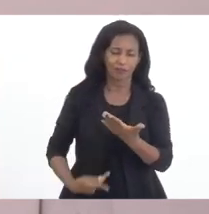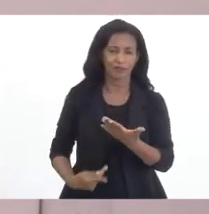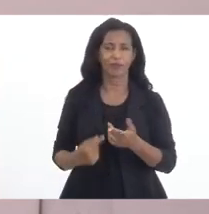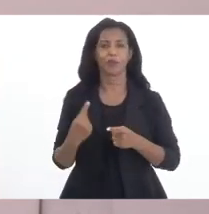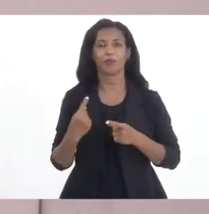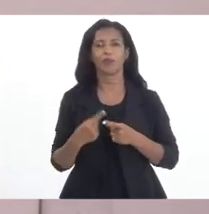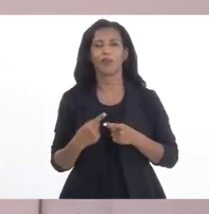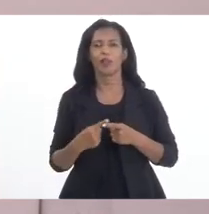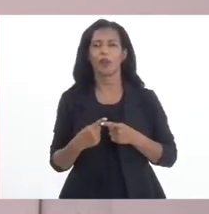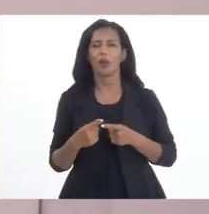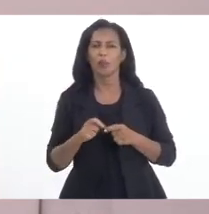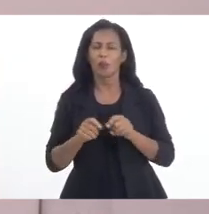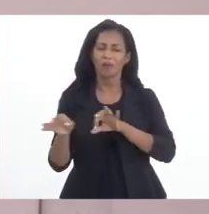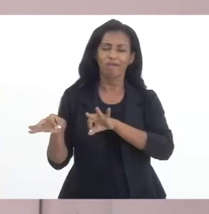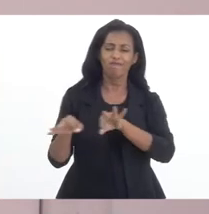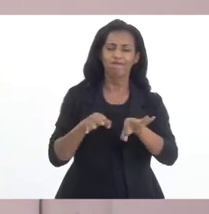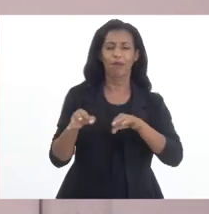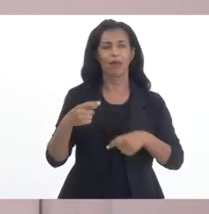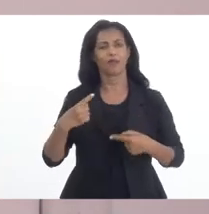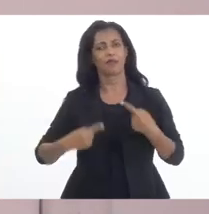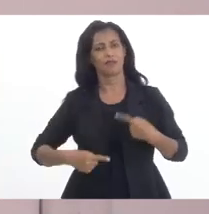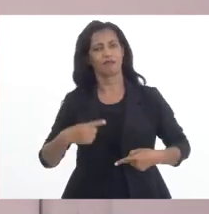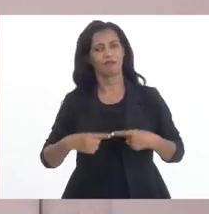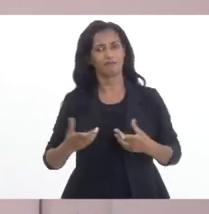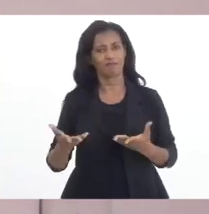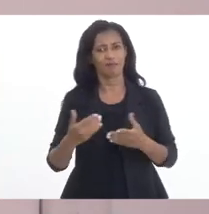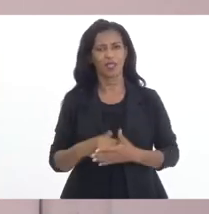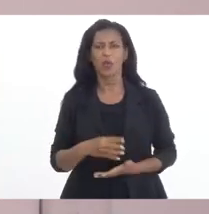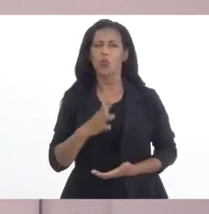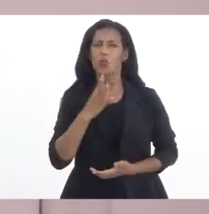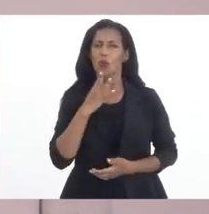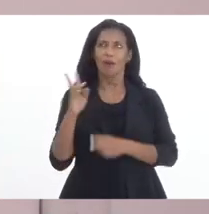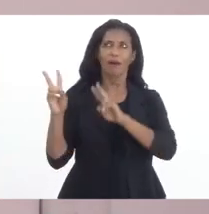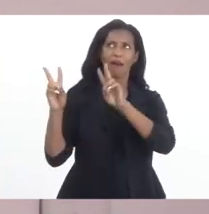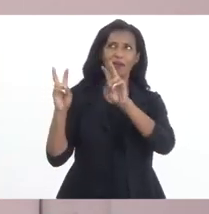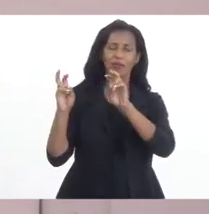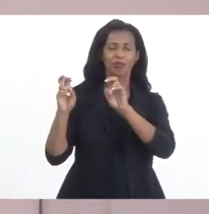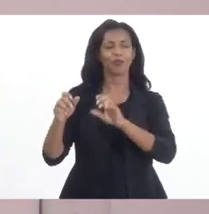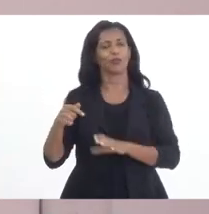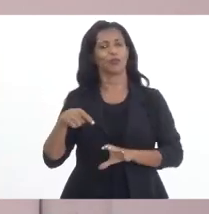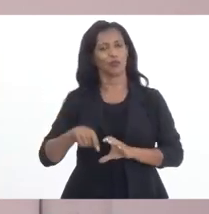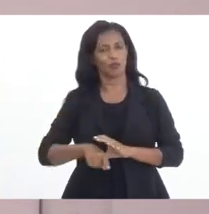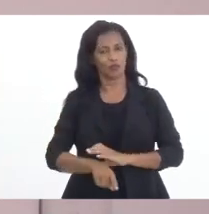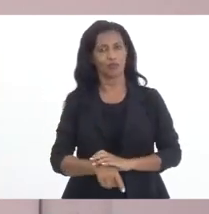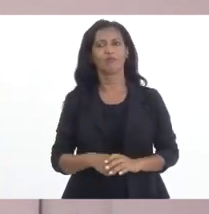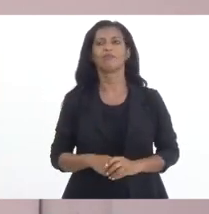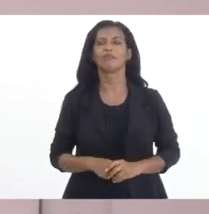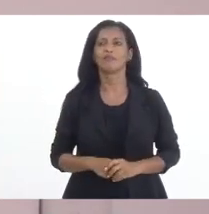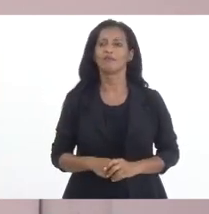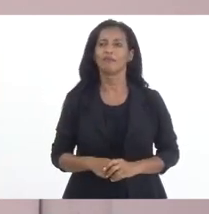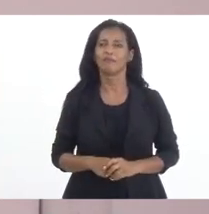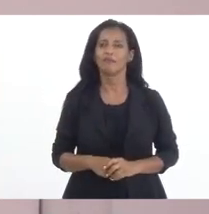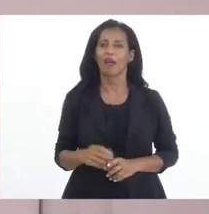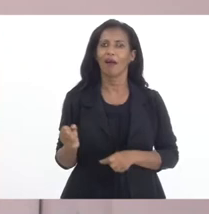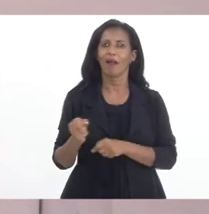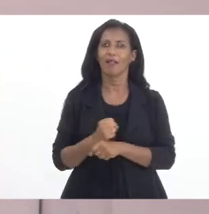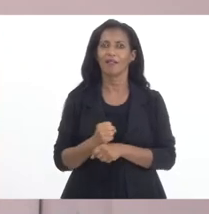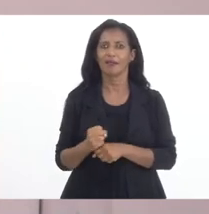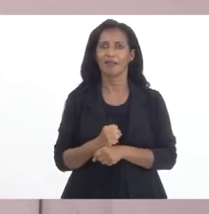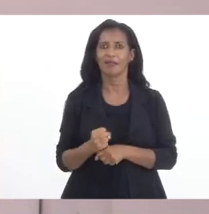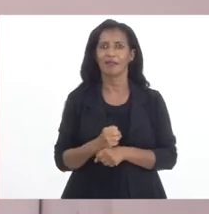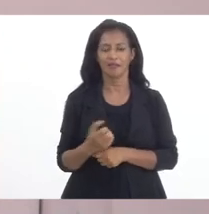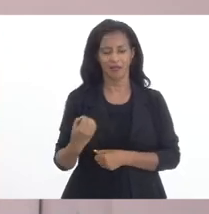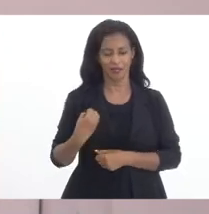por promover essa discussão. Eu conheço esse assunto profundamente e há décadas eu